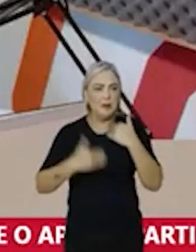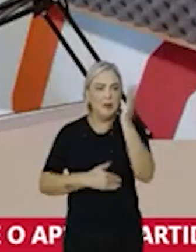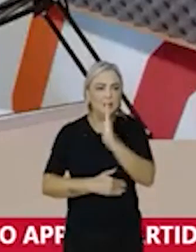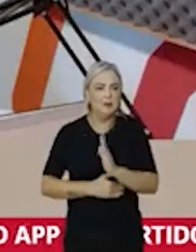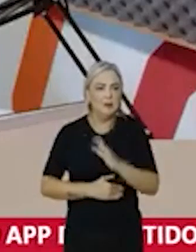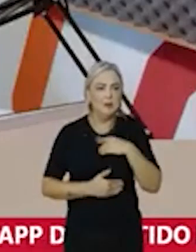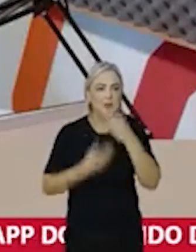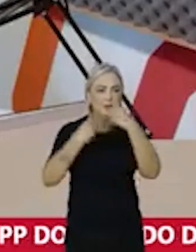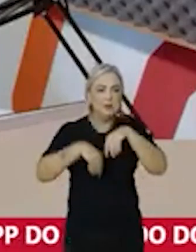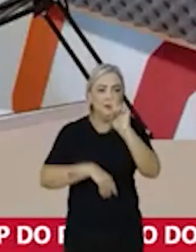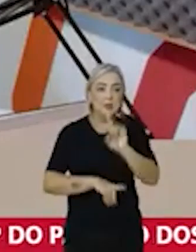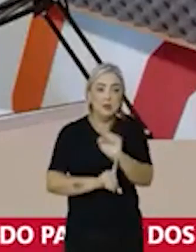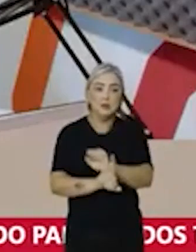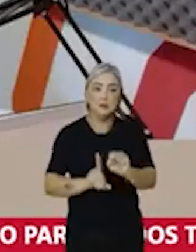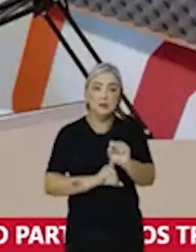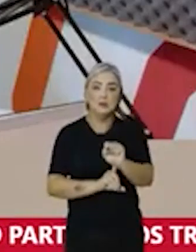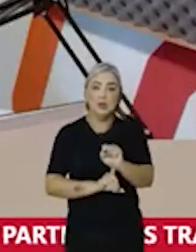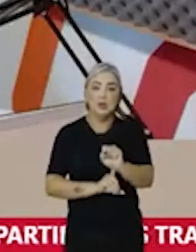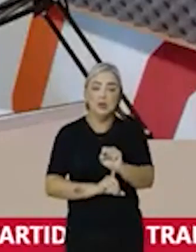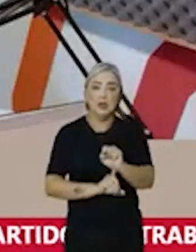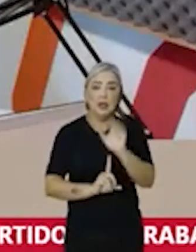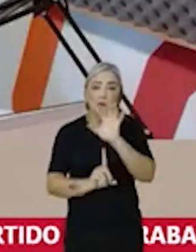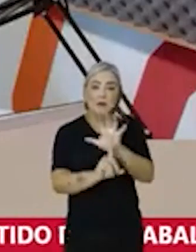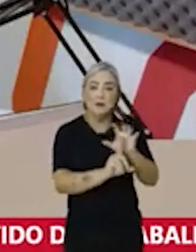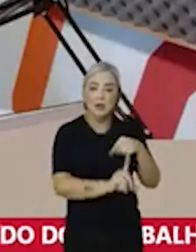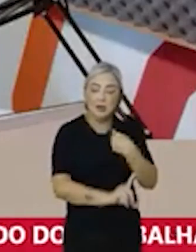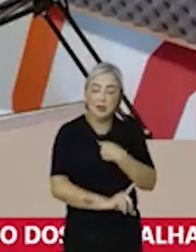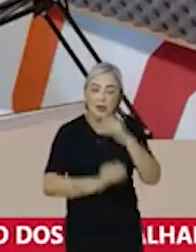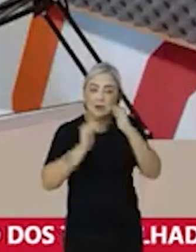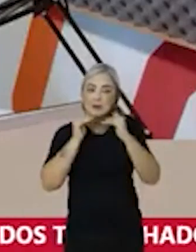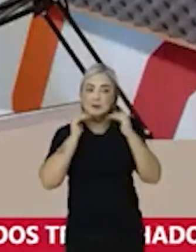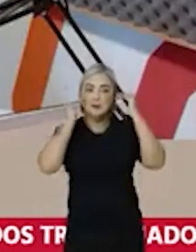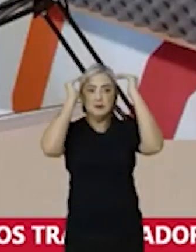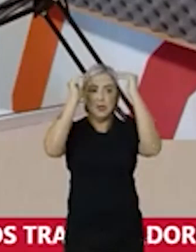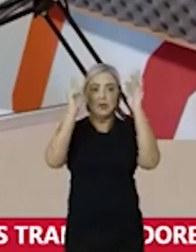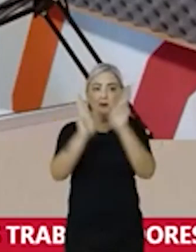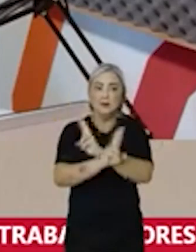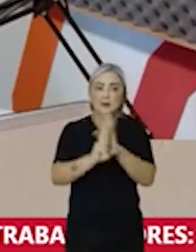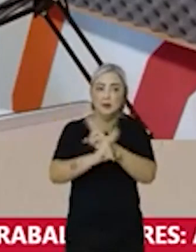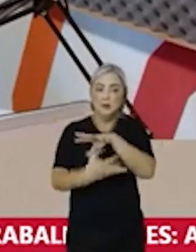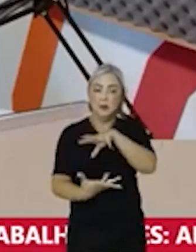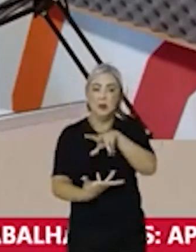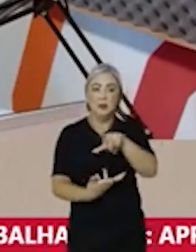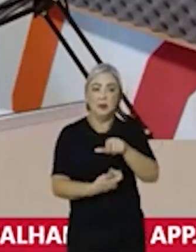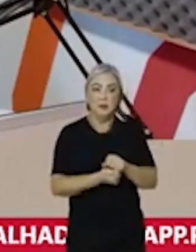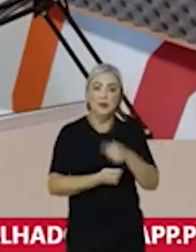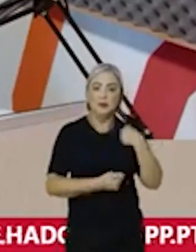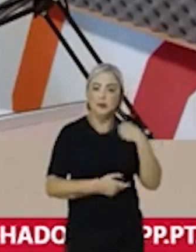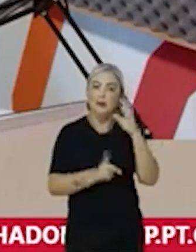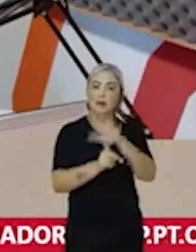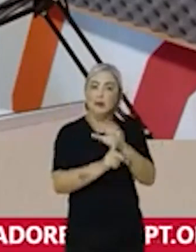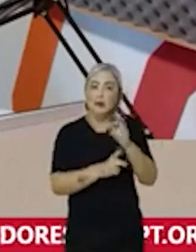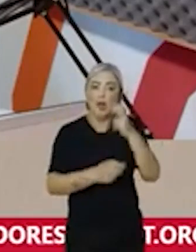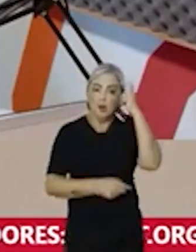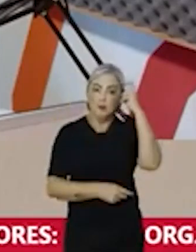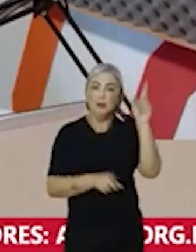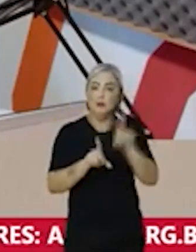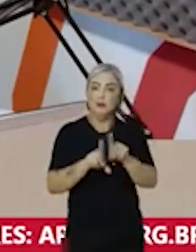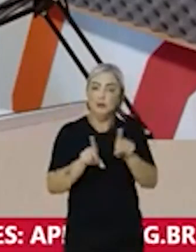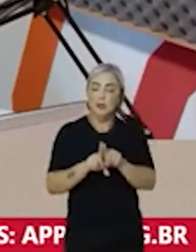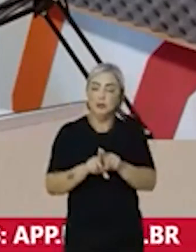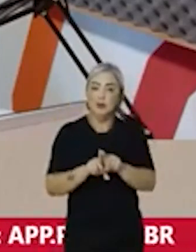destruição de direitos sociais, que está afetando nossa soberania nas relações no mundo e vem afetando a cultura